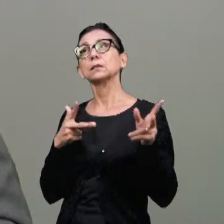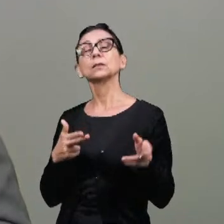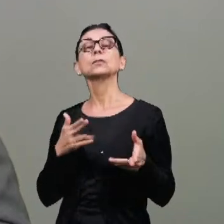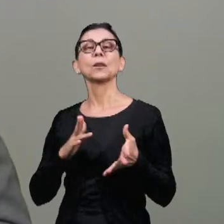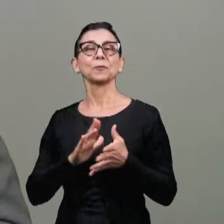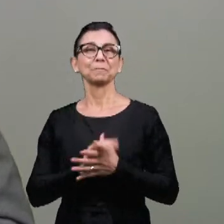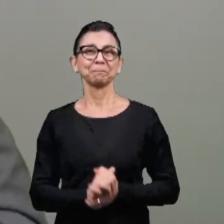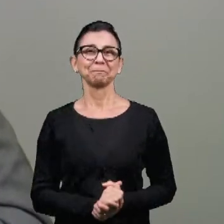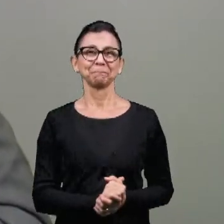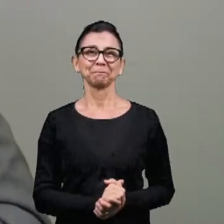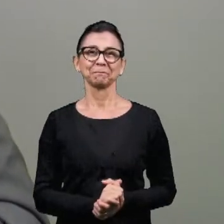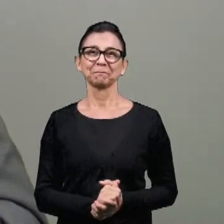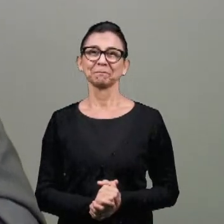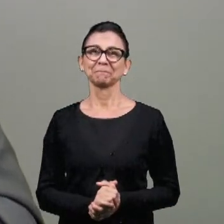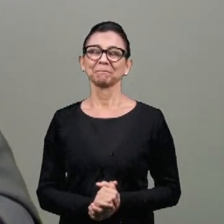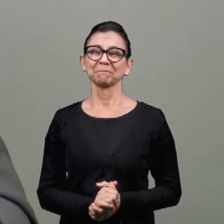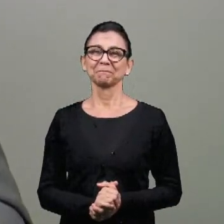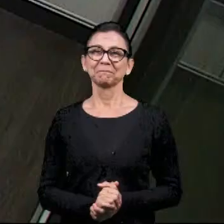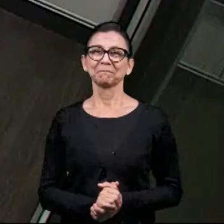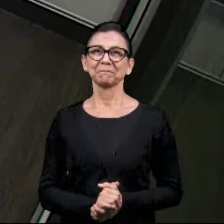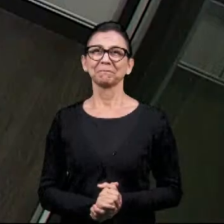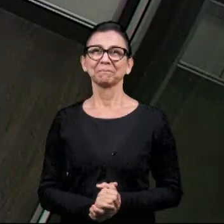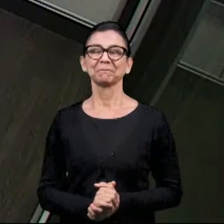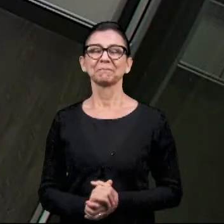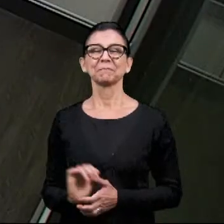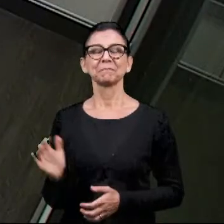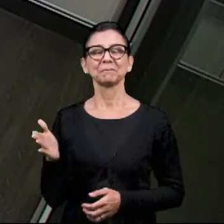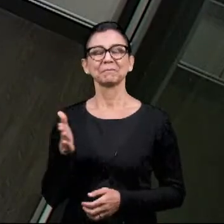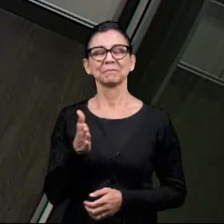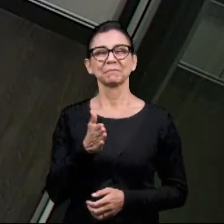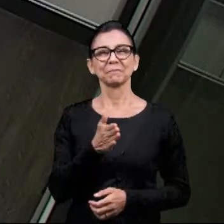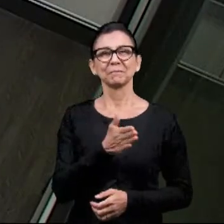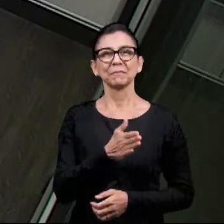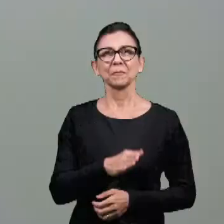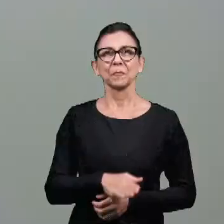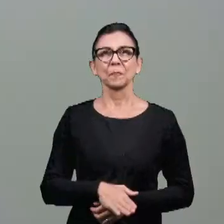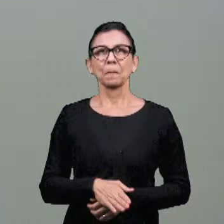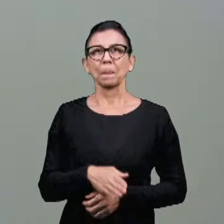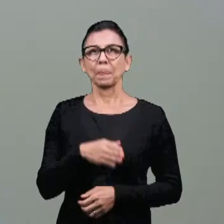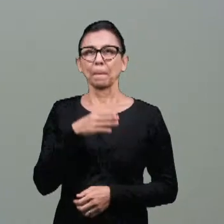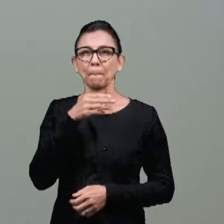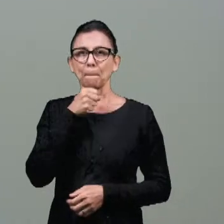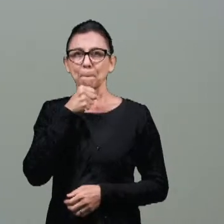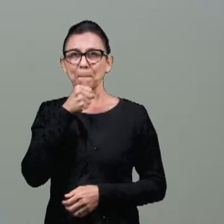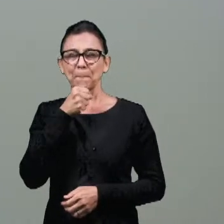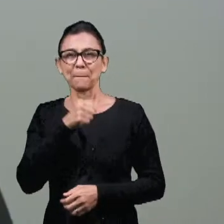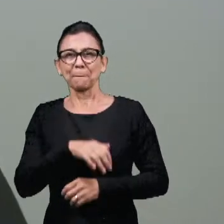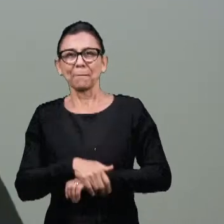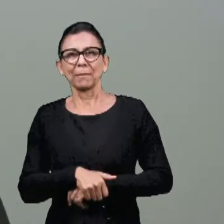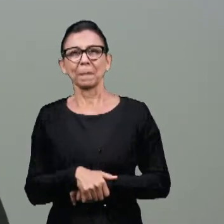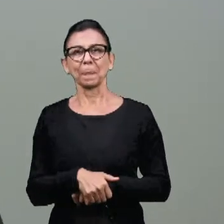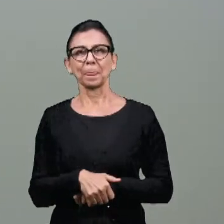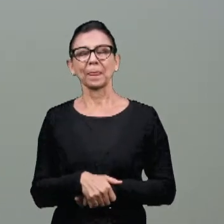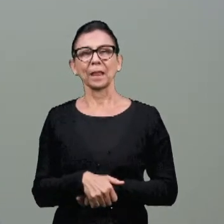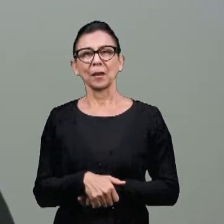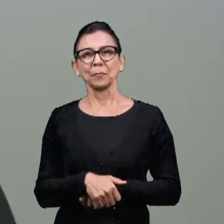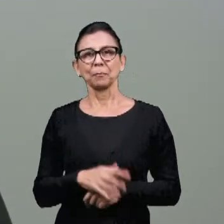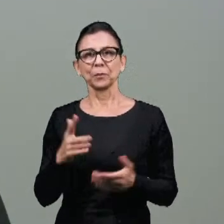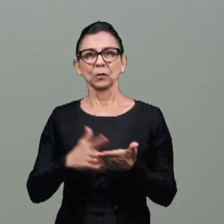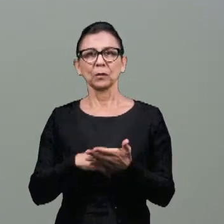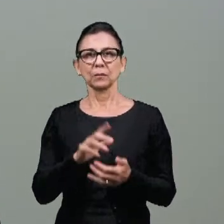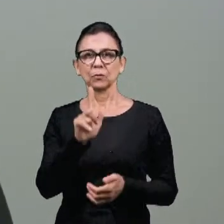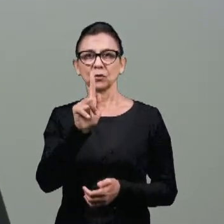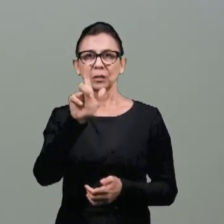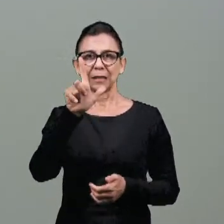uma experiência com o Senhor. Glória a Jesus. Eu lembrei do texto aqui, eu procurei, achei, em Gálatas 6,14, né? Aliás,